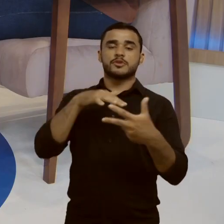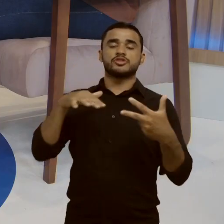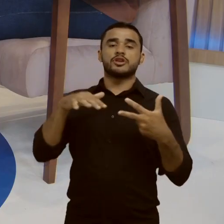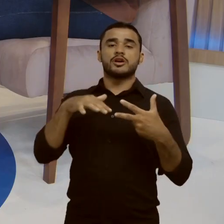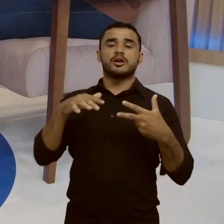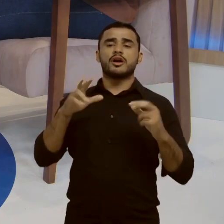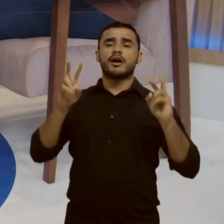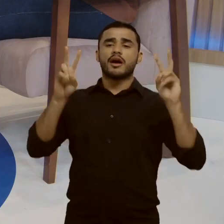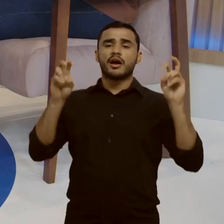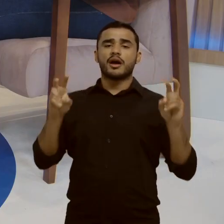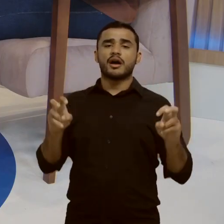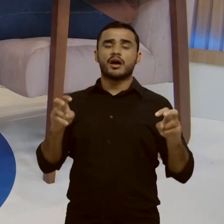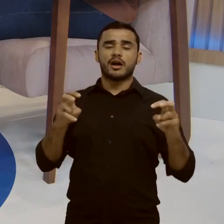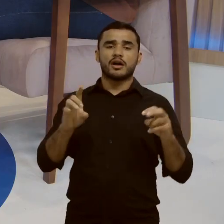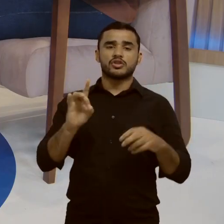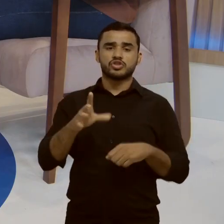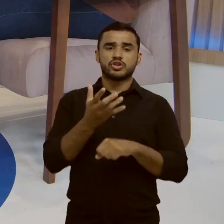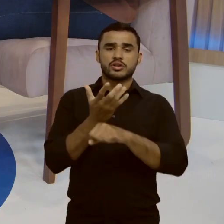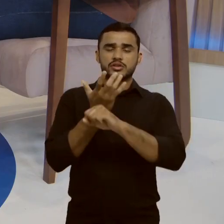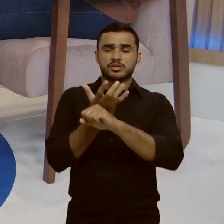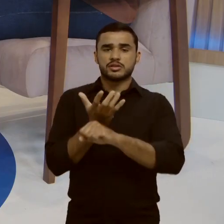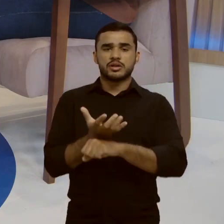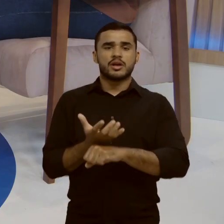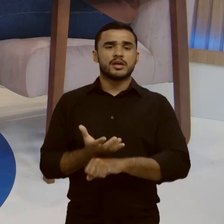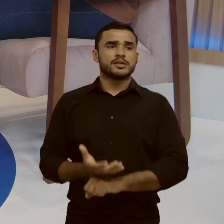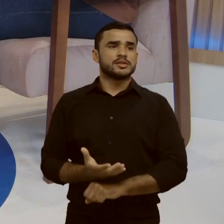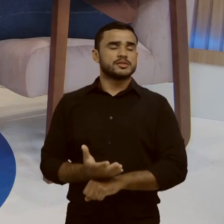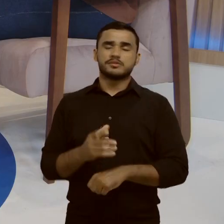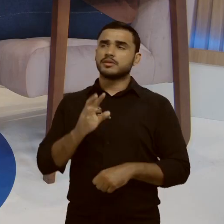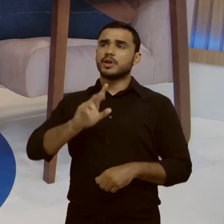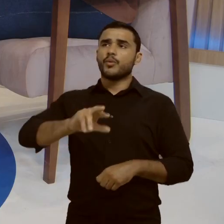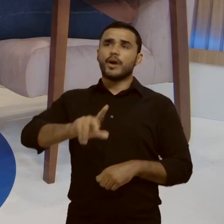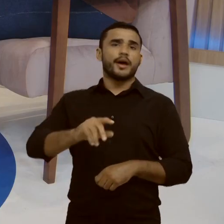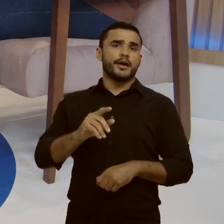vezes não traz só situações